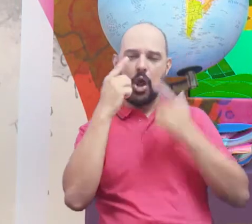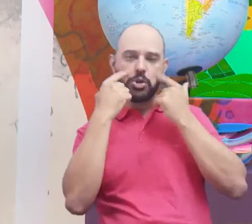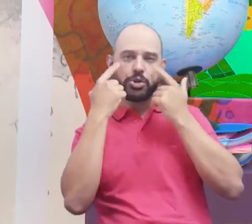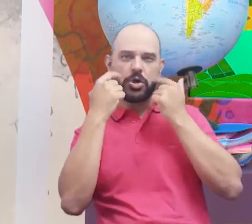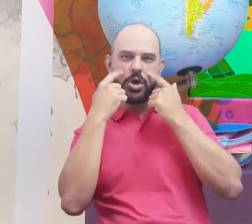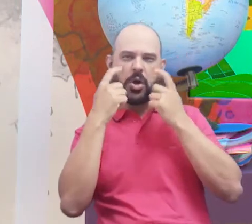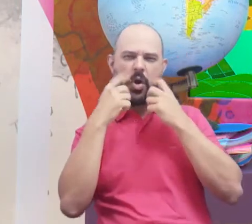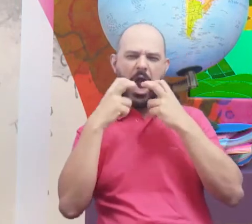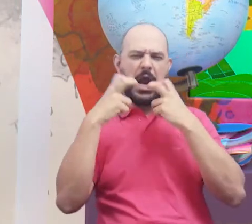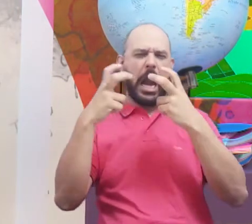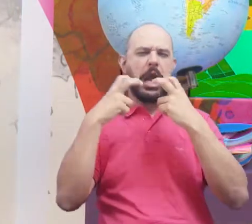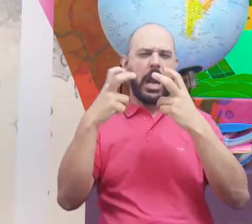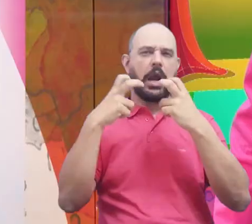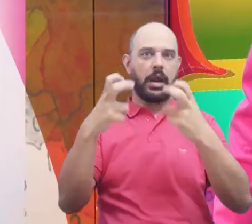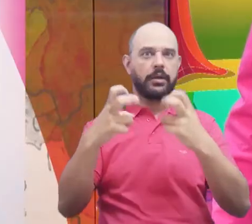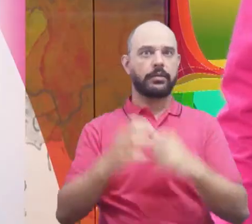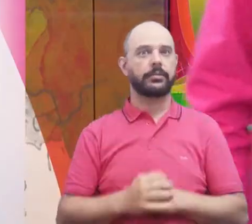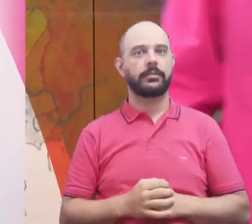um bem estridente.